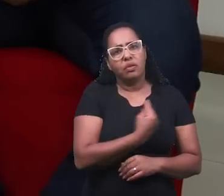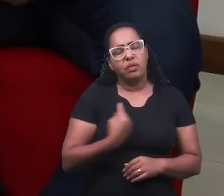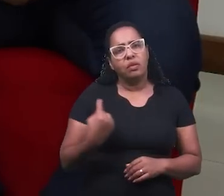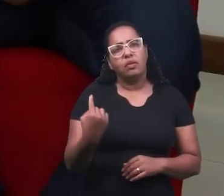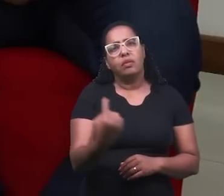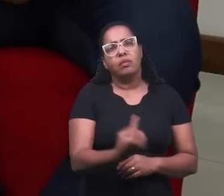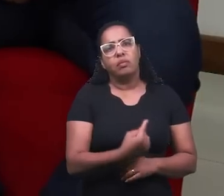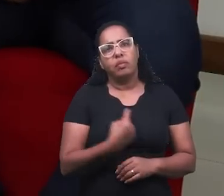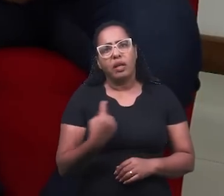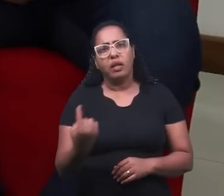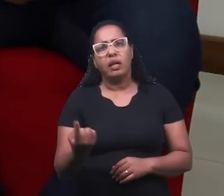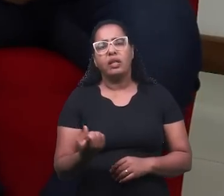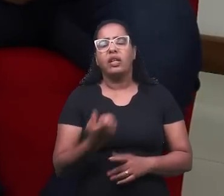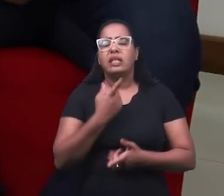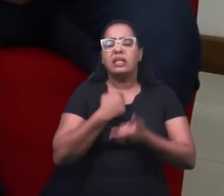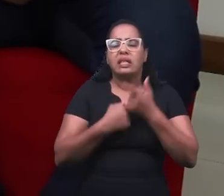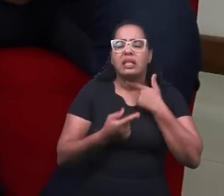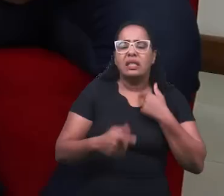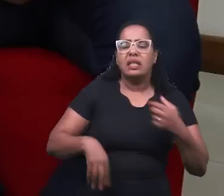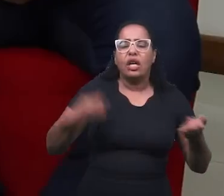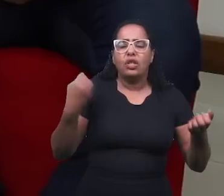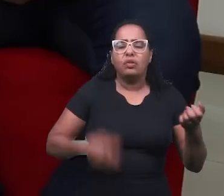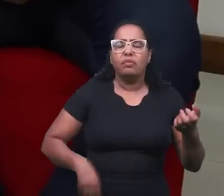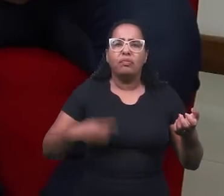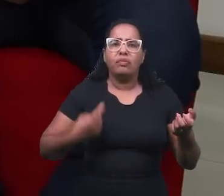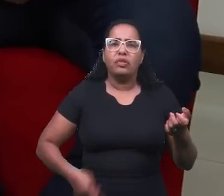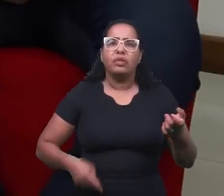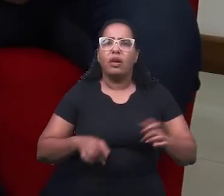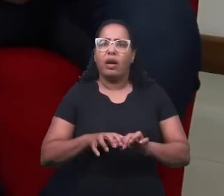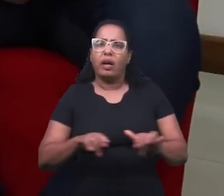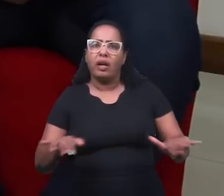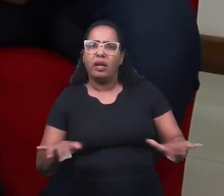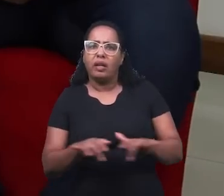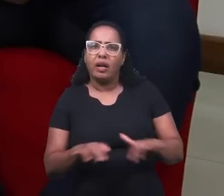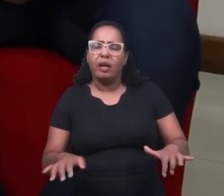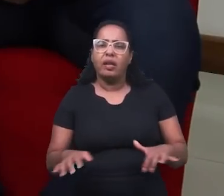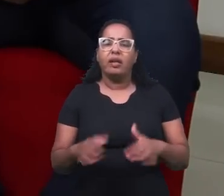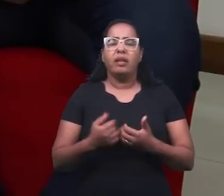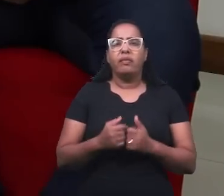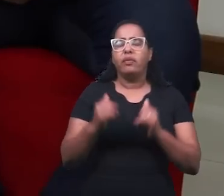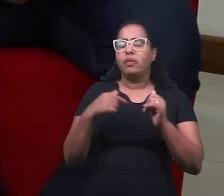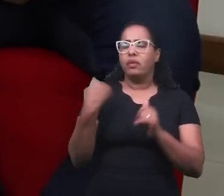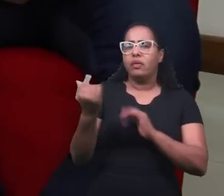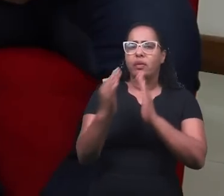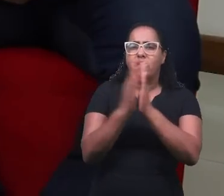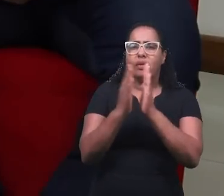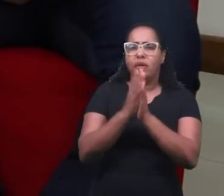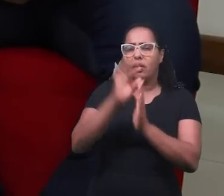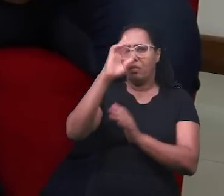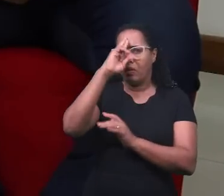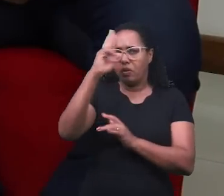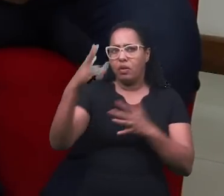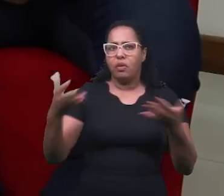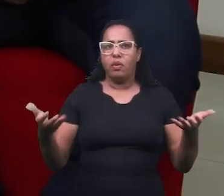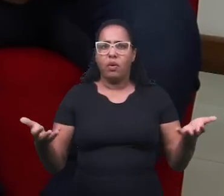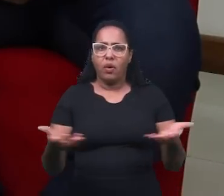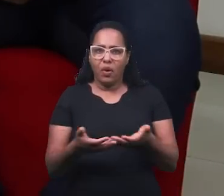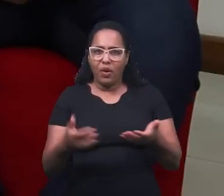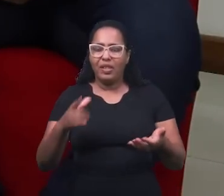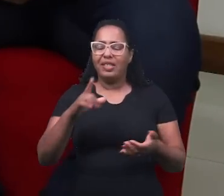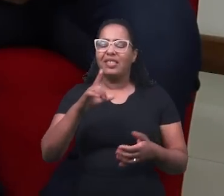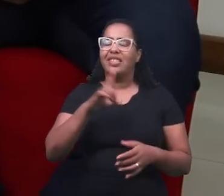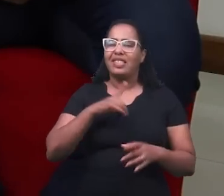né, eles, desejo de tocar, aquela, né, toda aquela situação. E aí nós fomos orando ao Senhor, e hoje nós